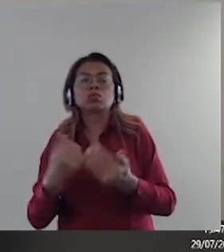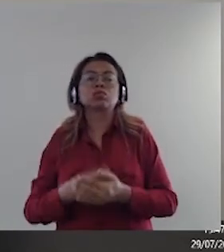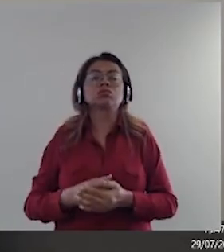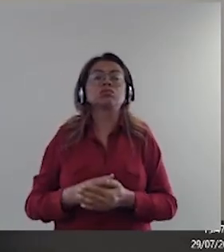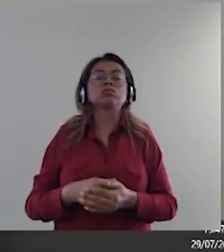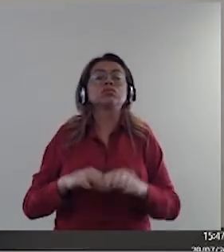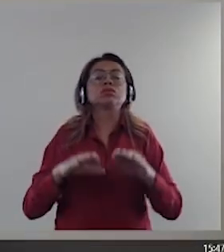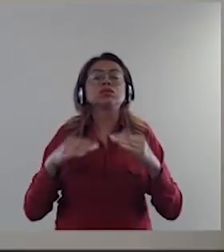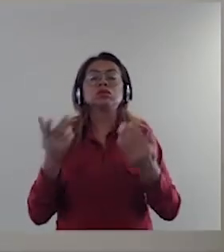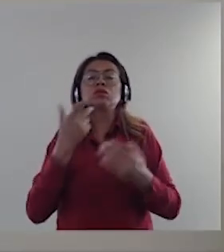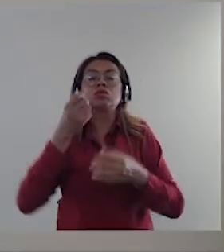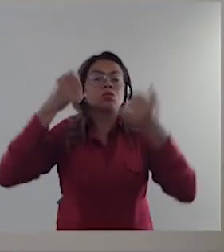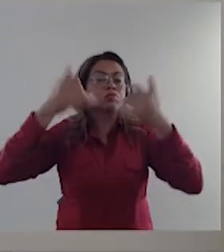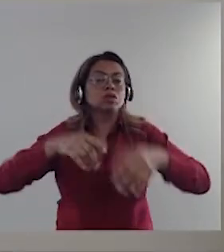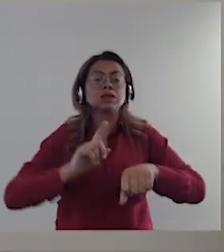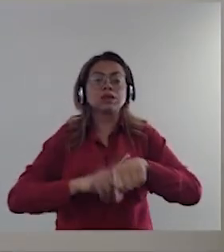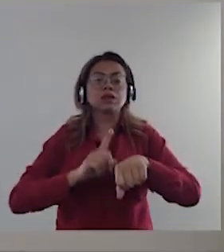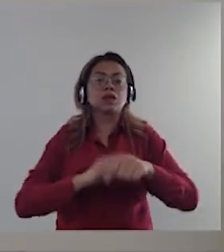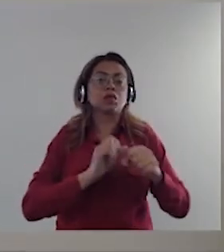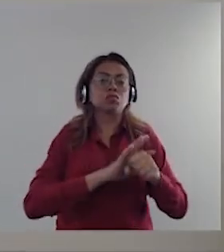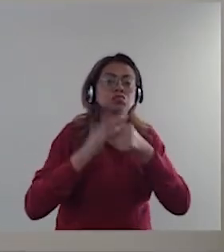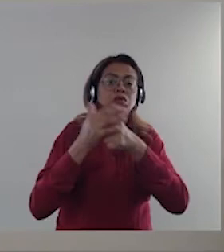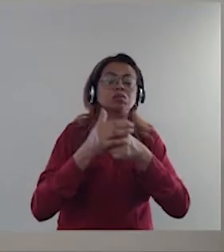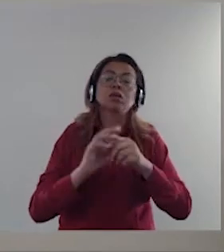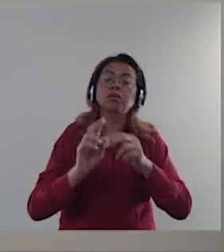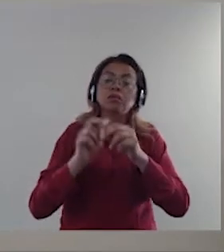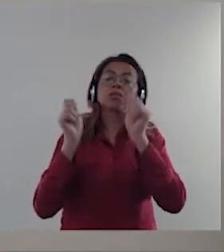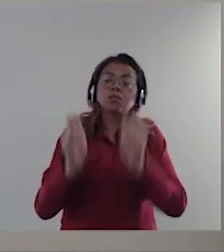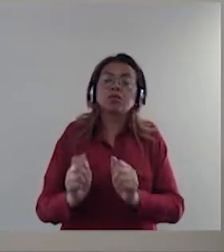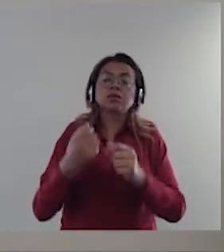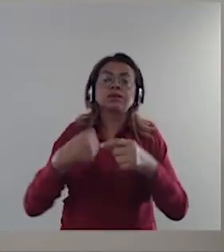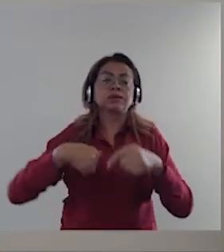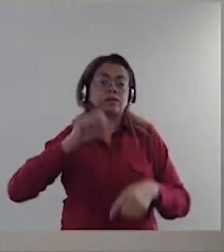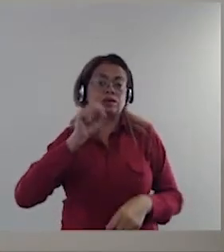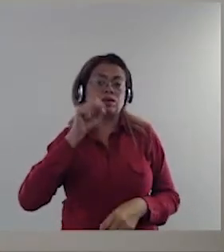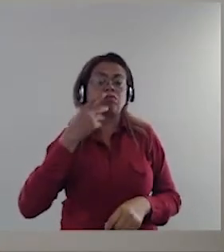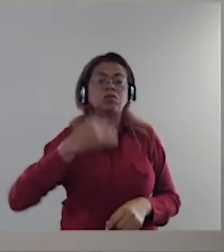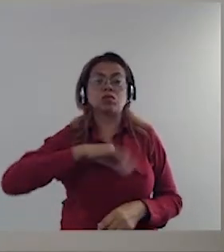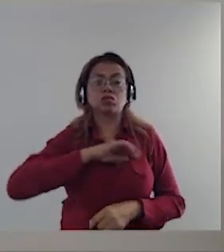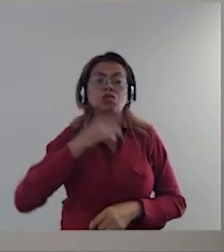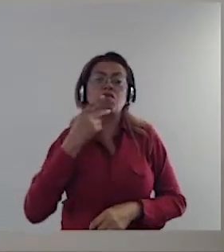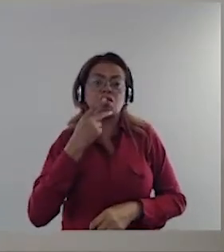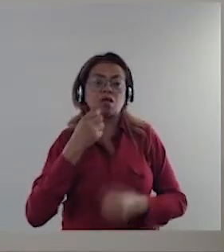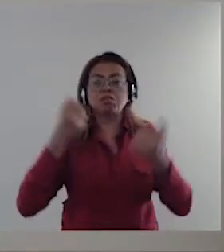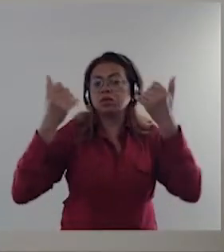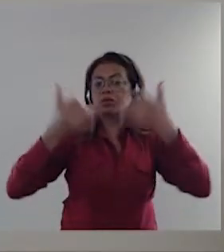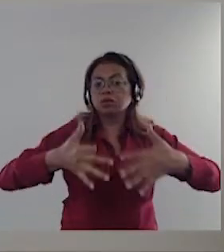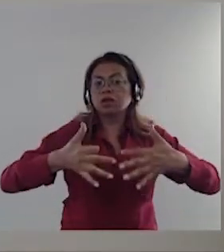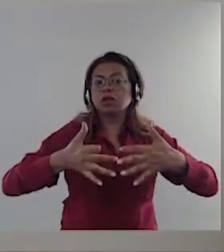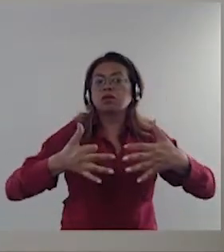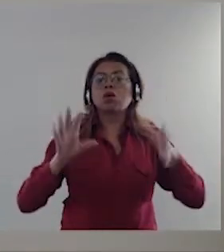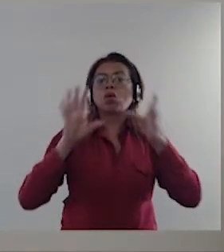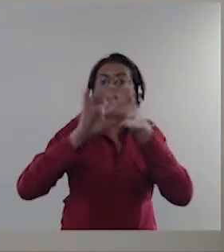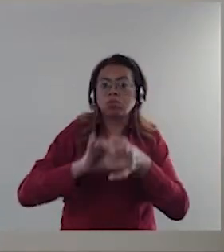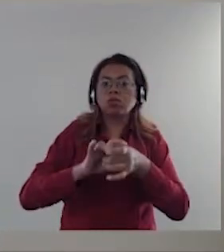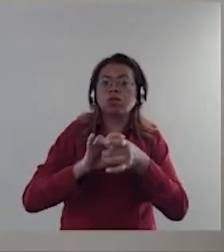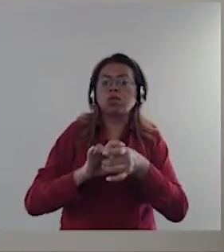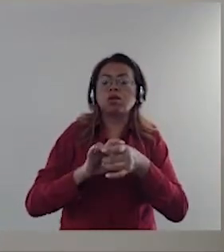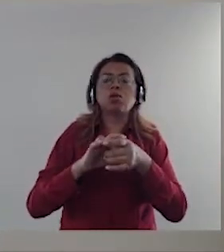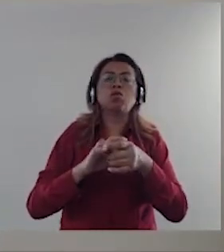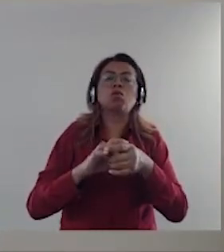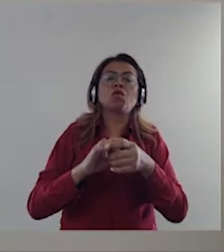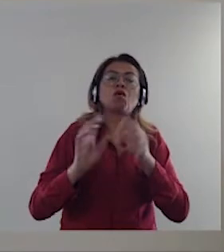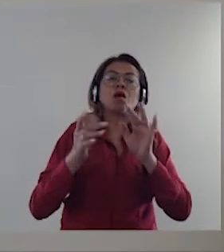desse período pandêmico que nós estamos vivendo também, e parece que é possível, sim, nós falarmos em união estável virtual, também cabe um bom debate a respeito